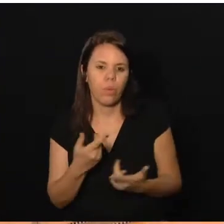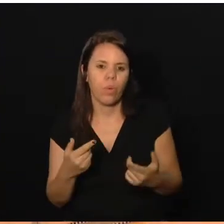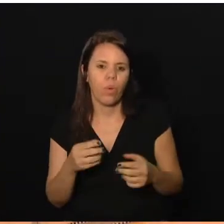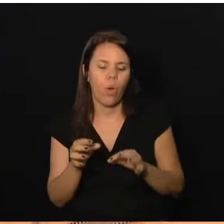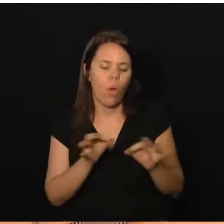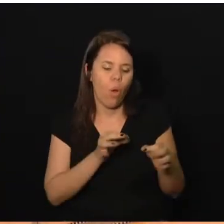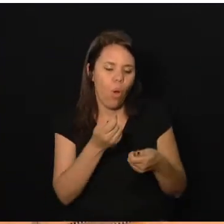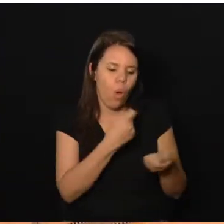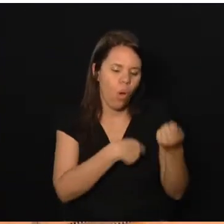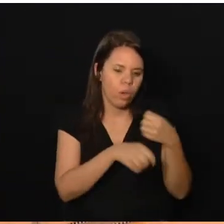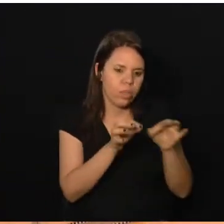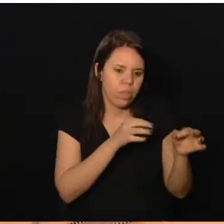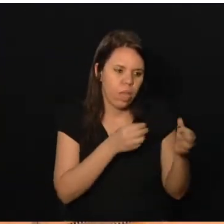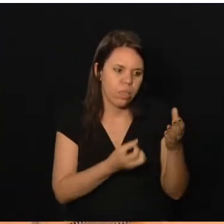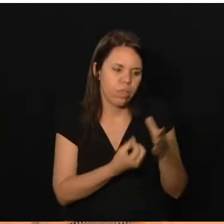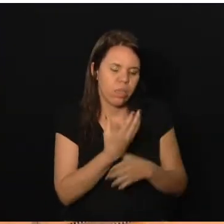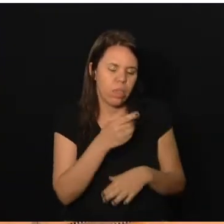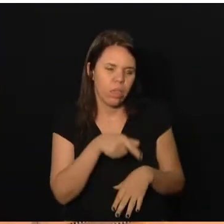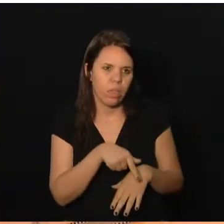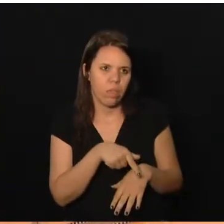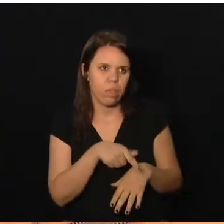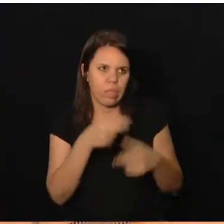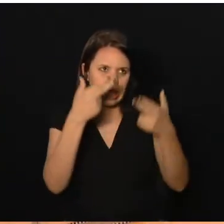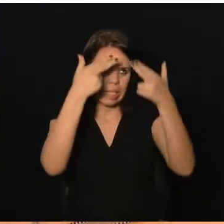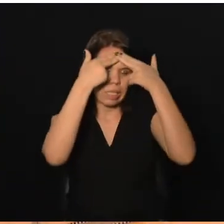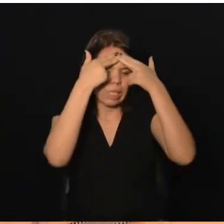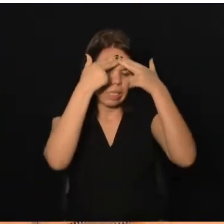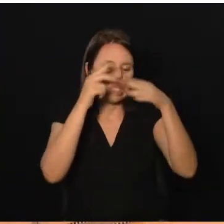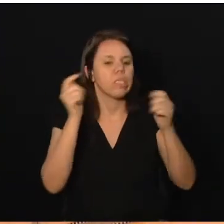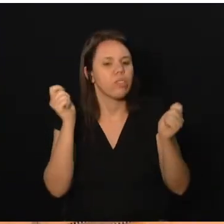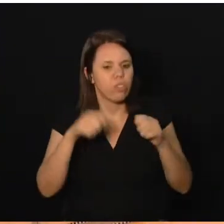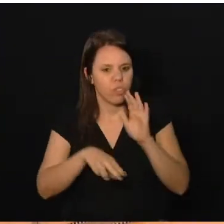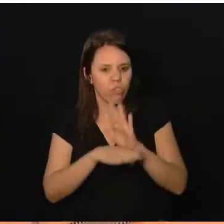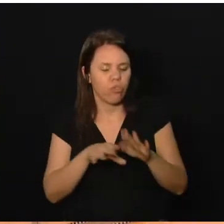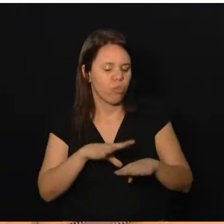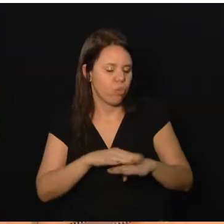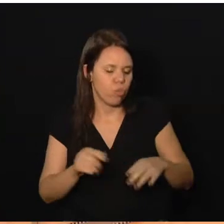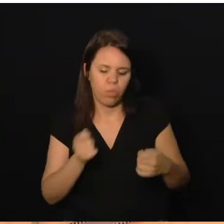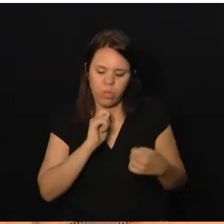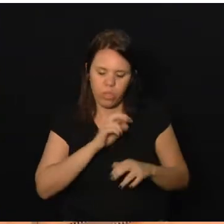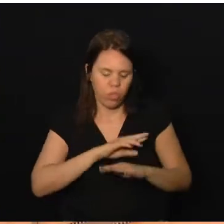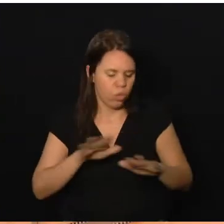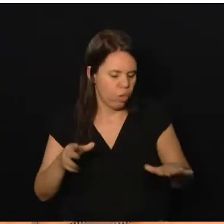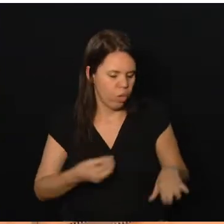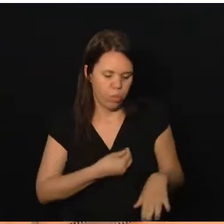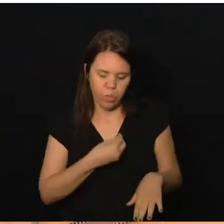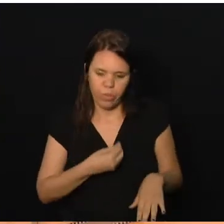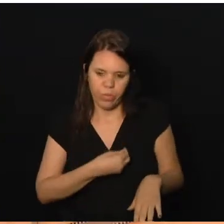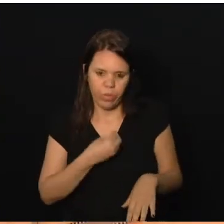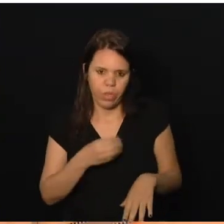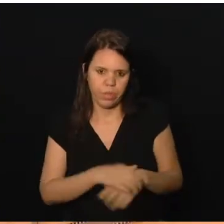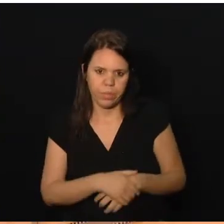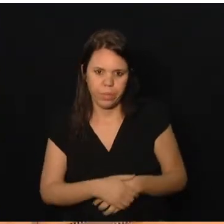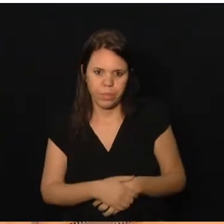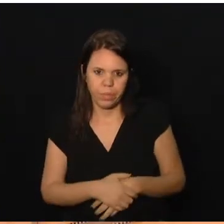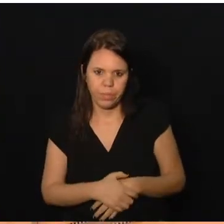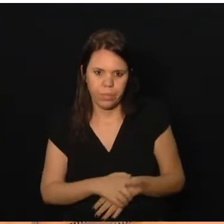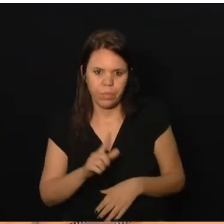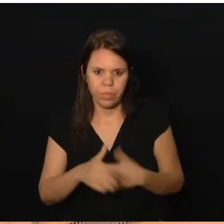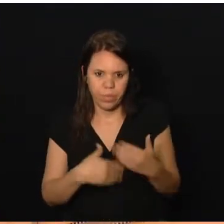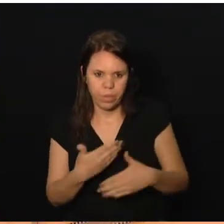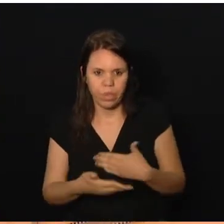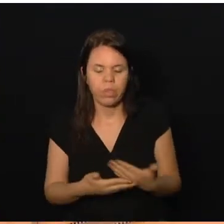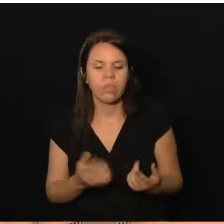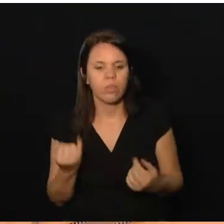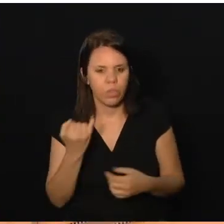organizar essas causas. Né? Muitas vezes é trauma. Curando o trauma, não precisa da droga para viver. Entende? Então, esse processo é